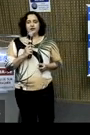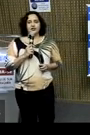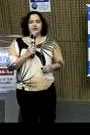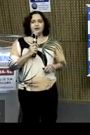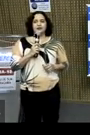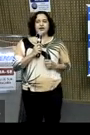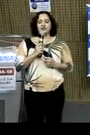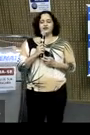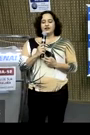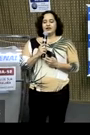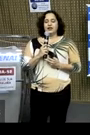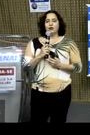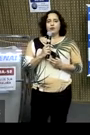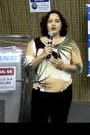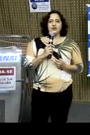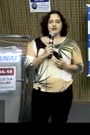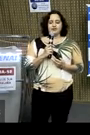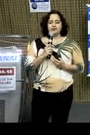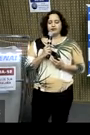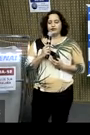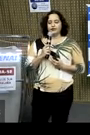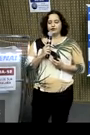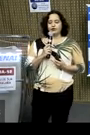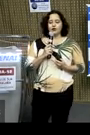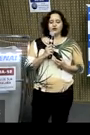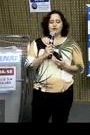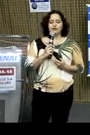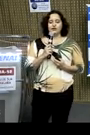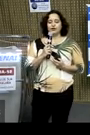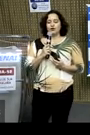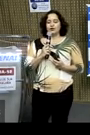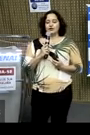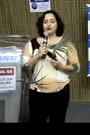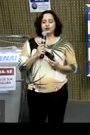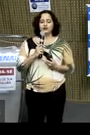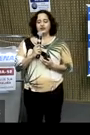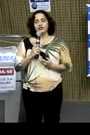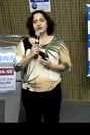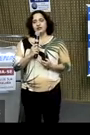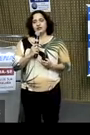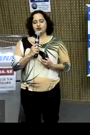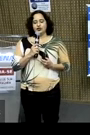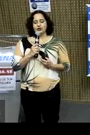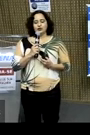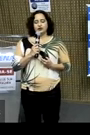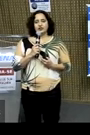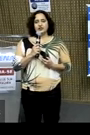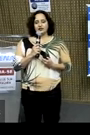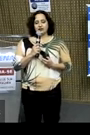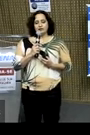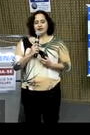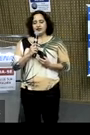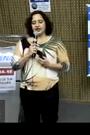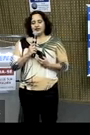A nossa equipe do NASF, ela é composta por fonoaudióloga, psicóloga, nutricionista,